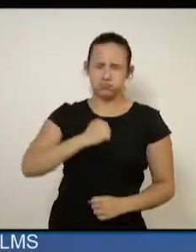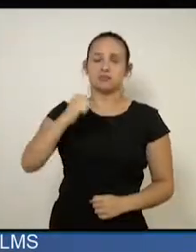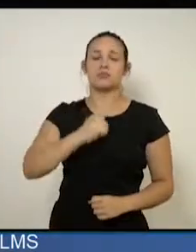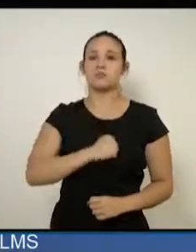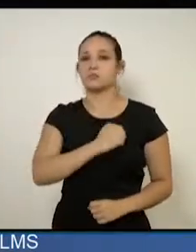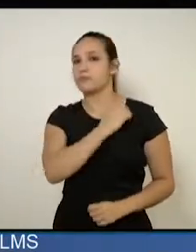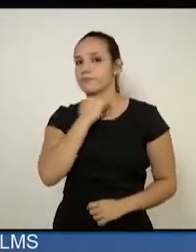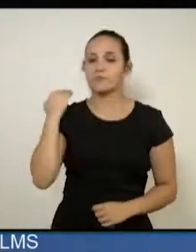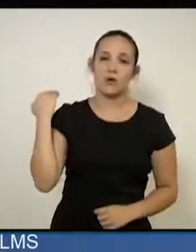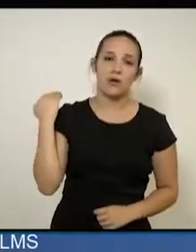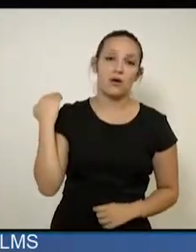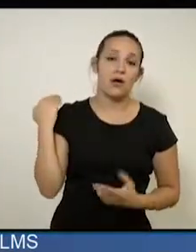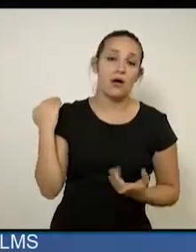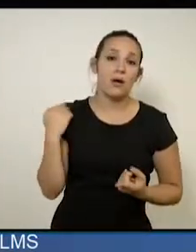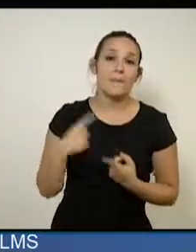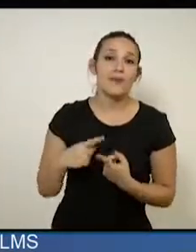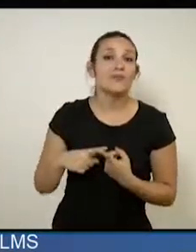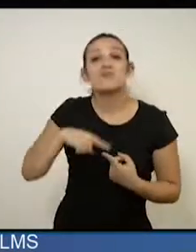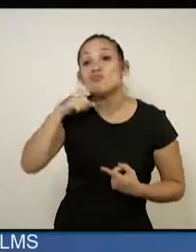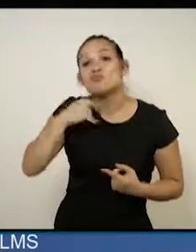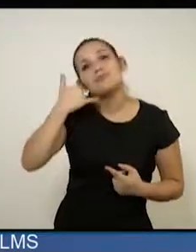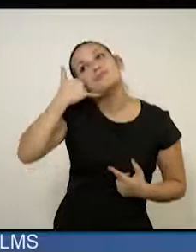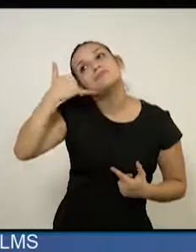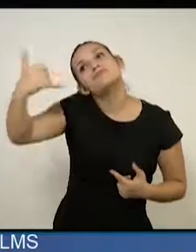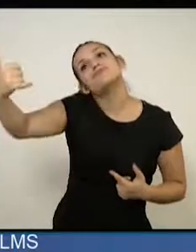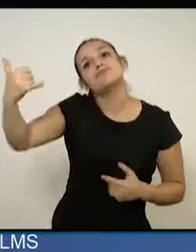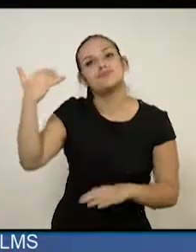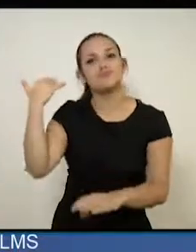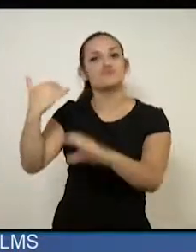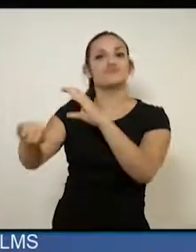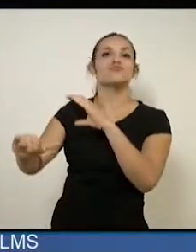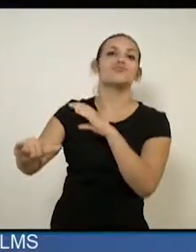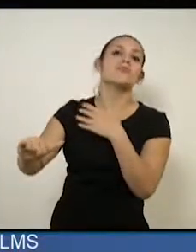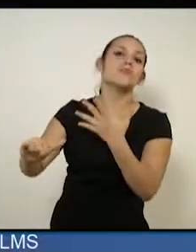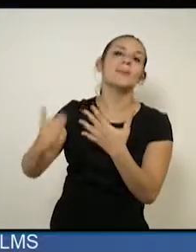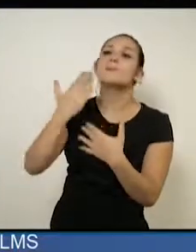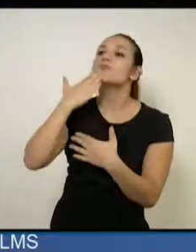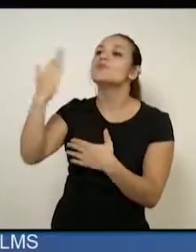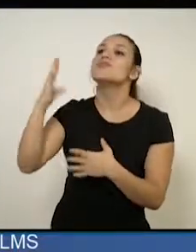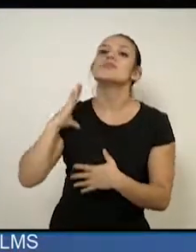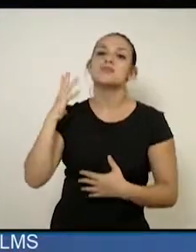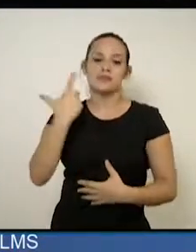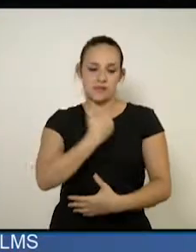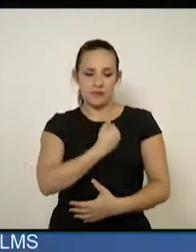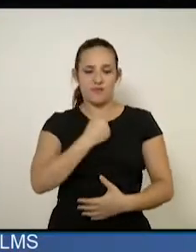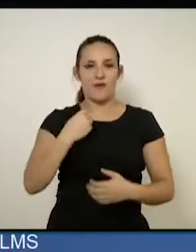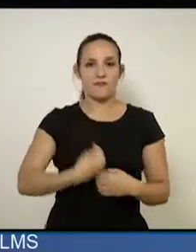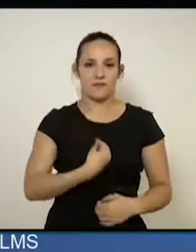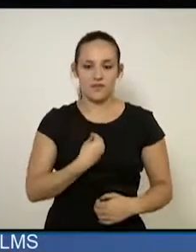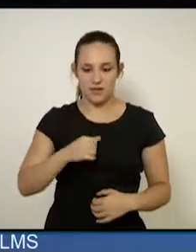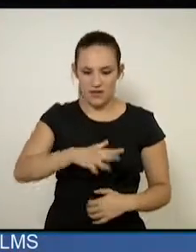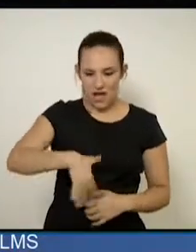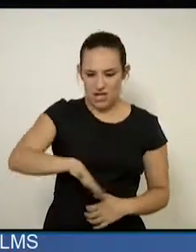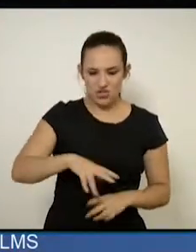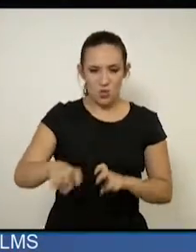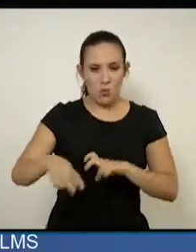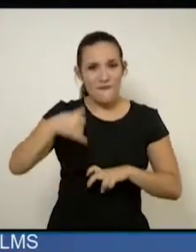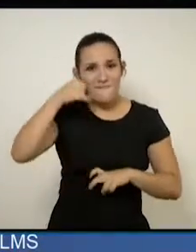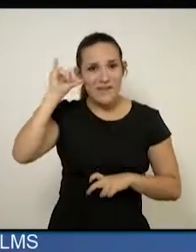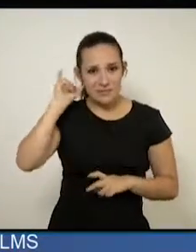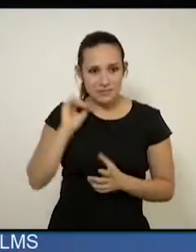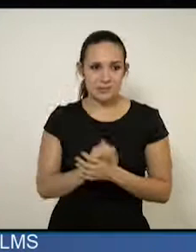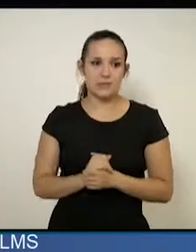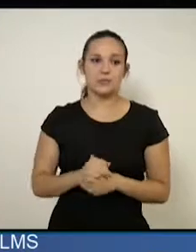são. Exatamente por quê? Porque não tem possibilidade de fazer o contato para chegar o socorro em tempo hábil. Então, era isso que nós